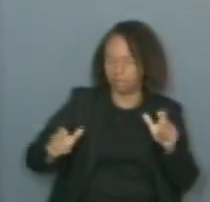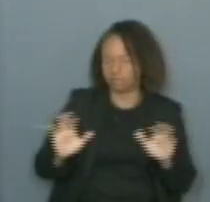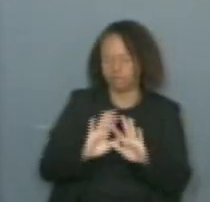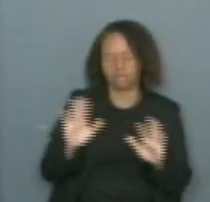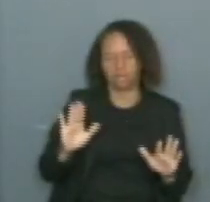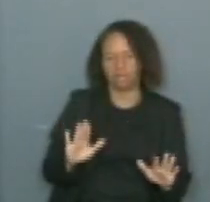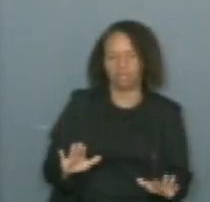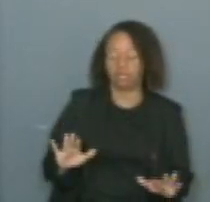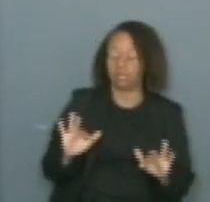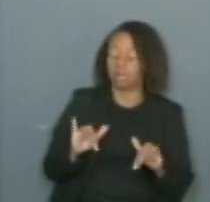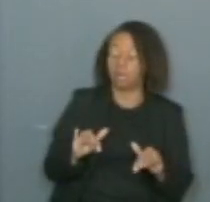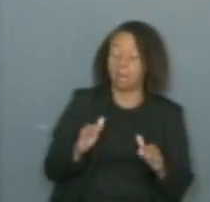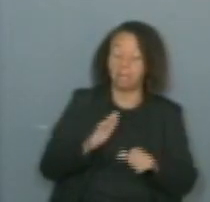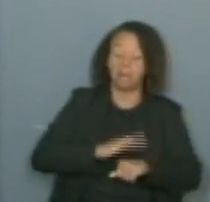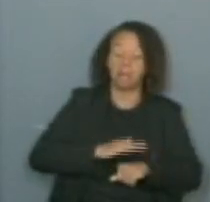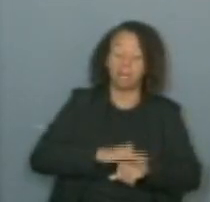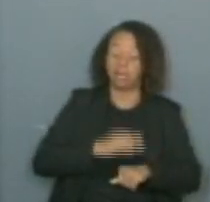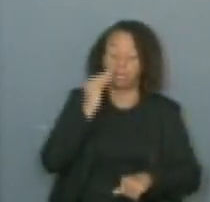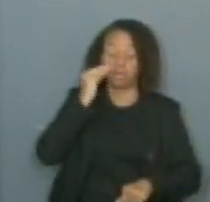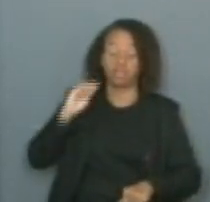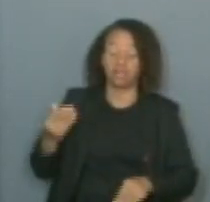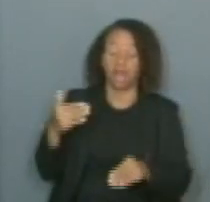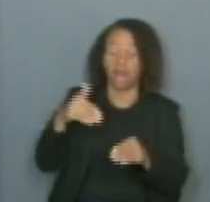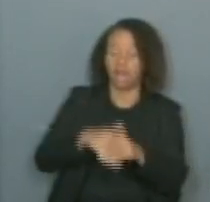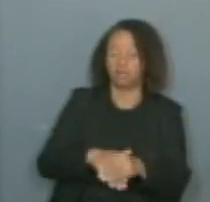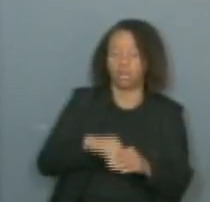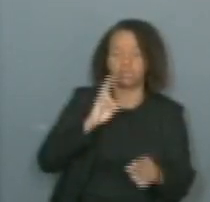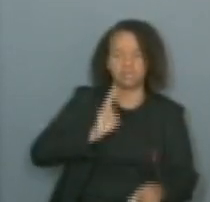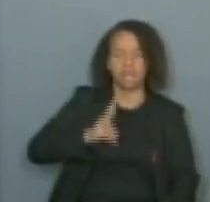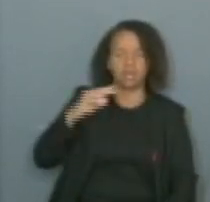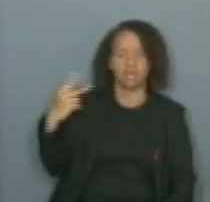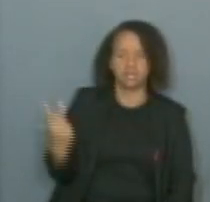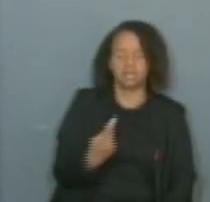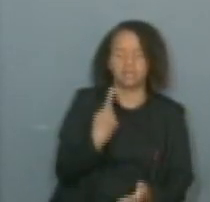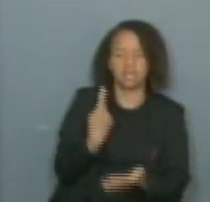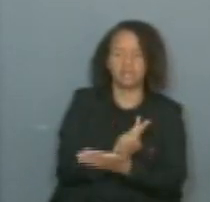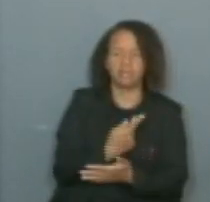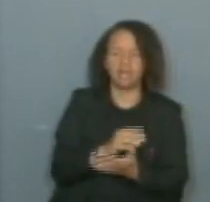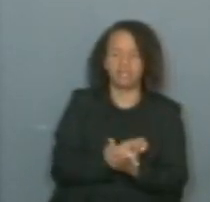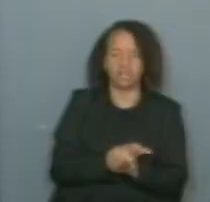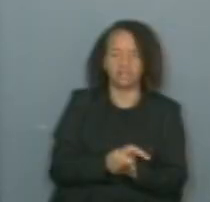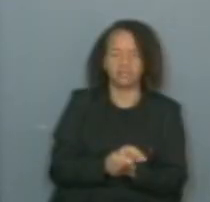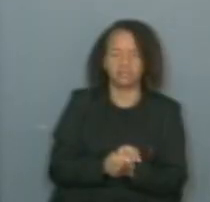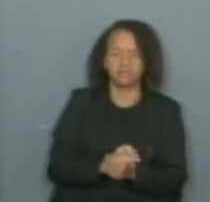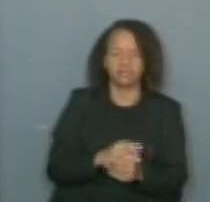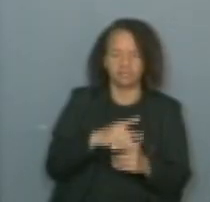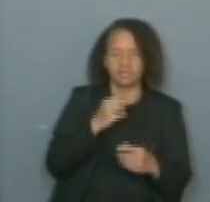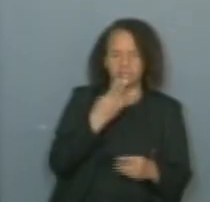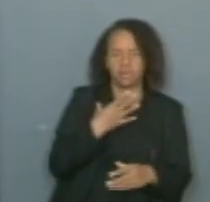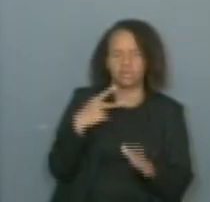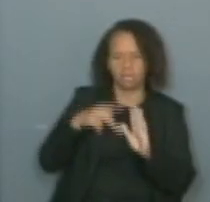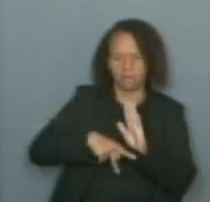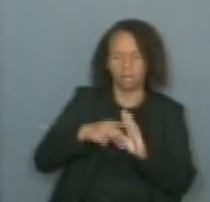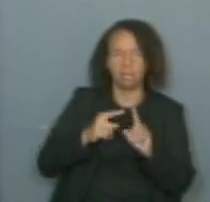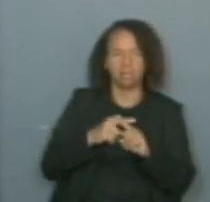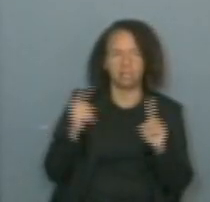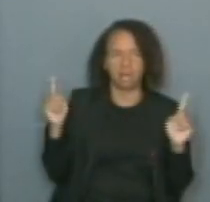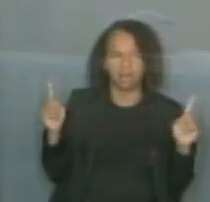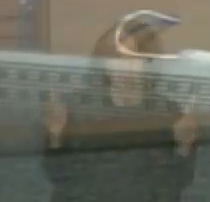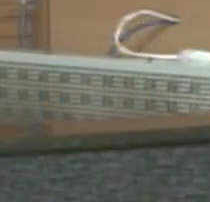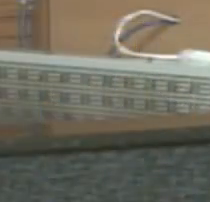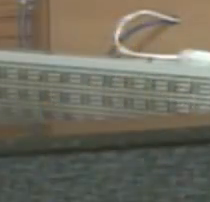com fins eleitoreiros, como geralmente acontece com os projetos, que deveriam ser bons, mas que